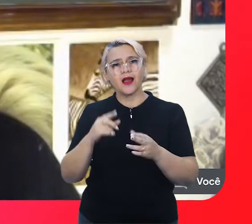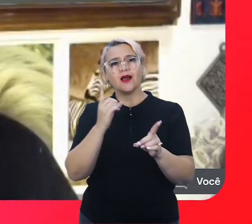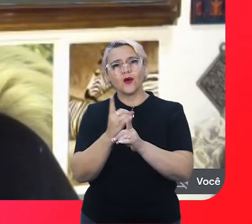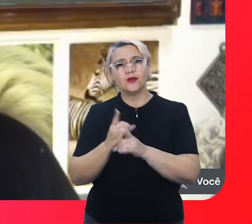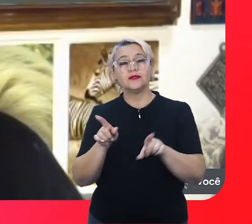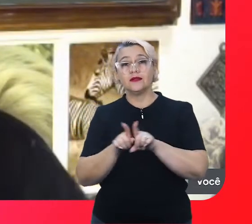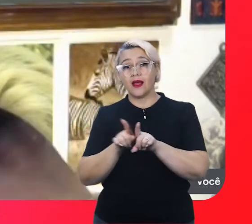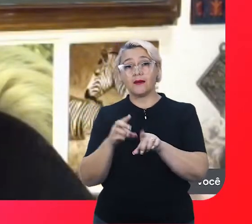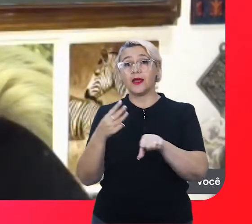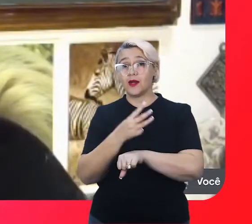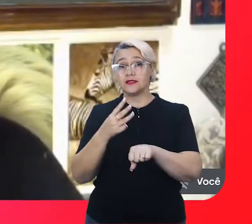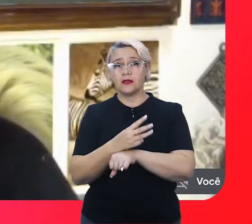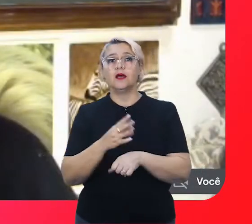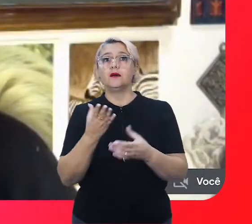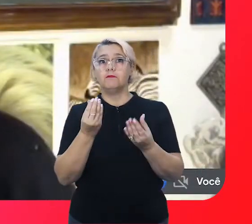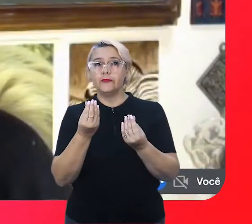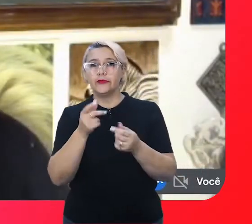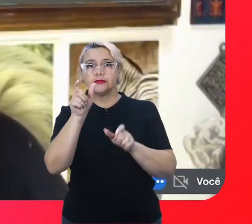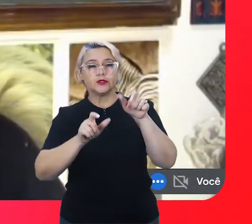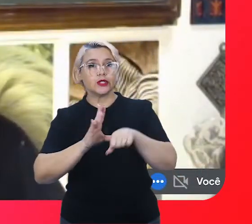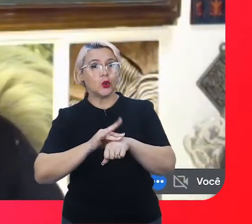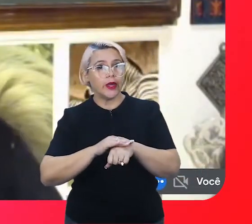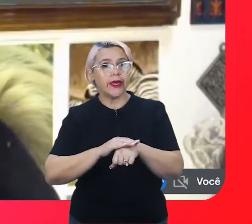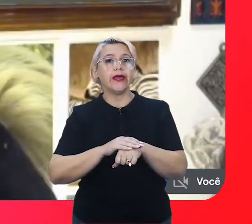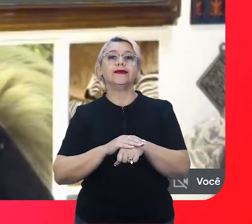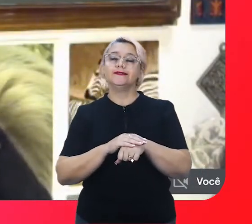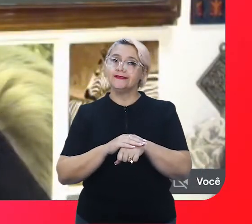de WhatsApp, muita gente doente, muita gente